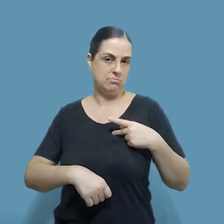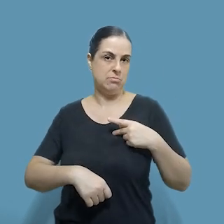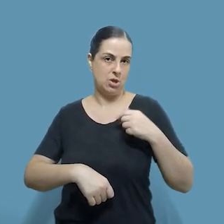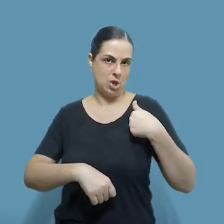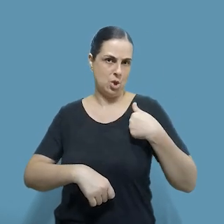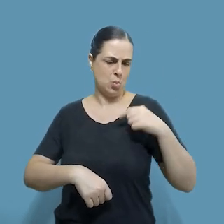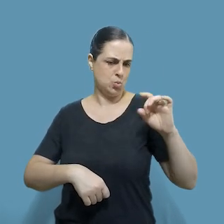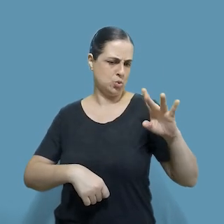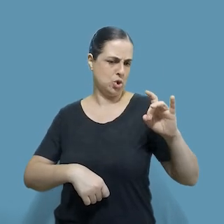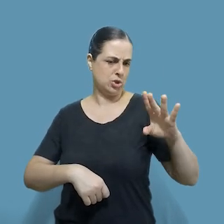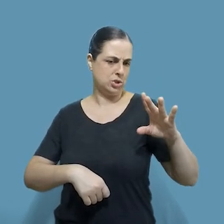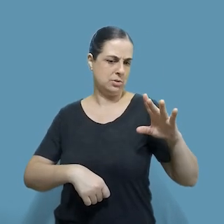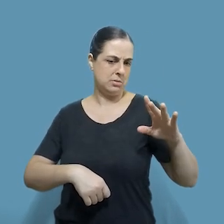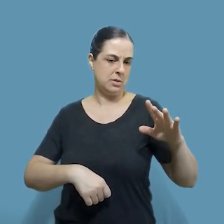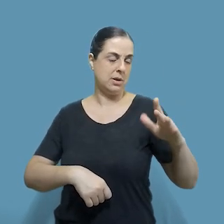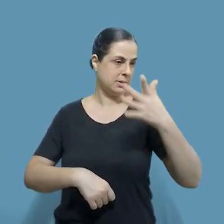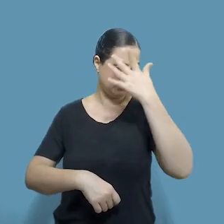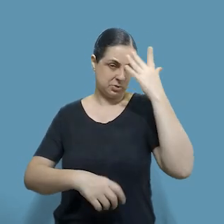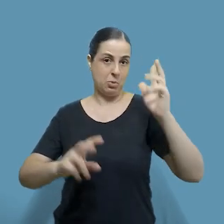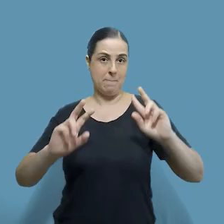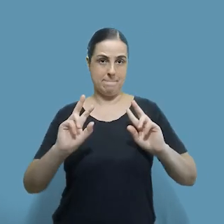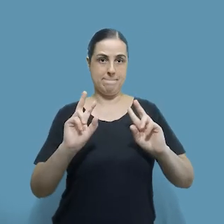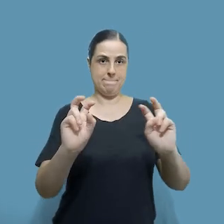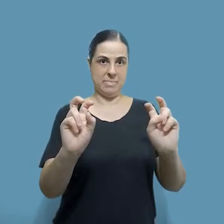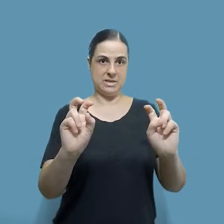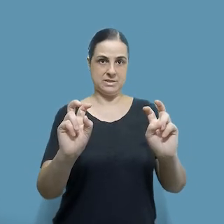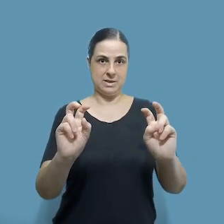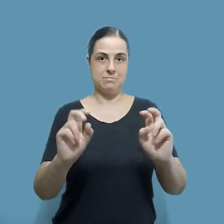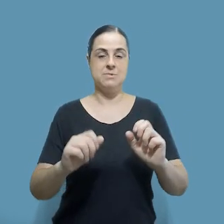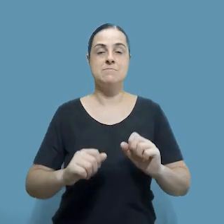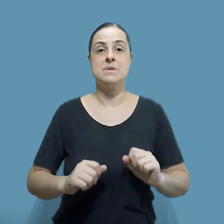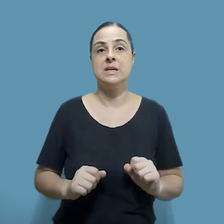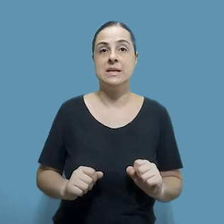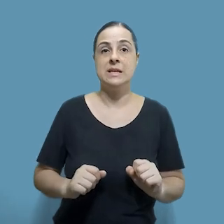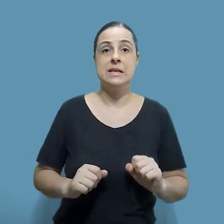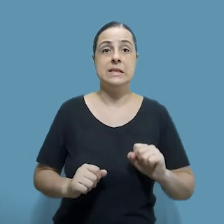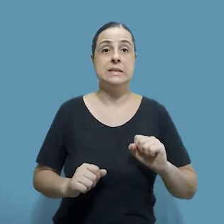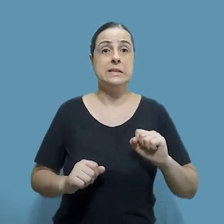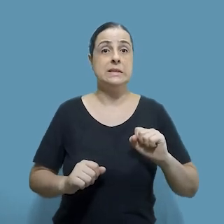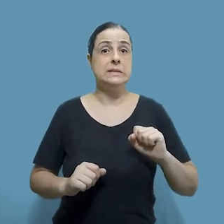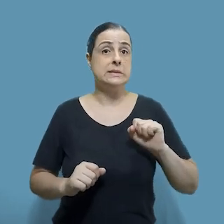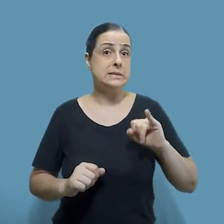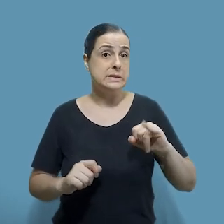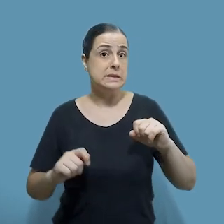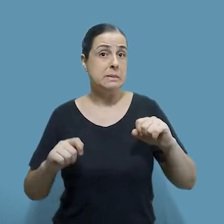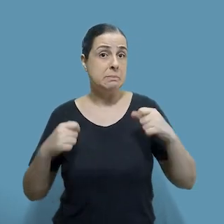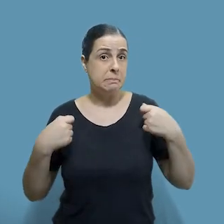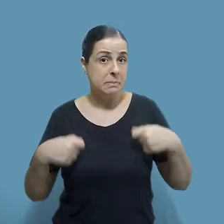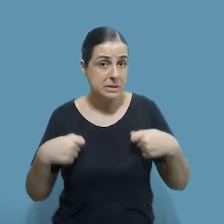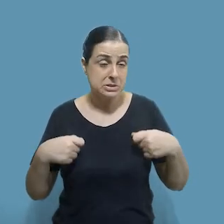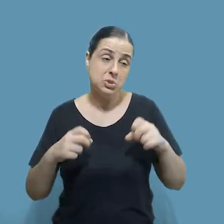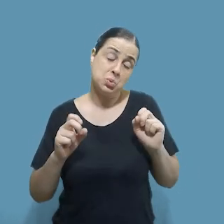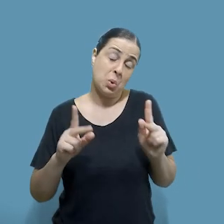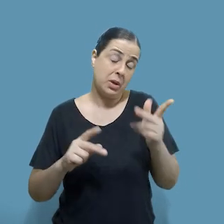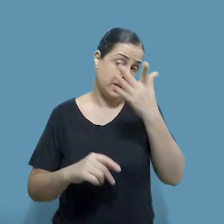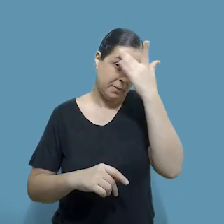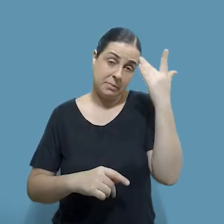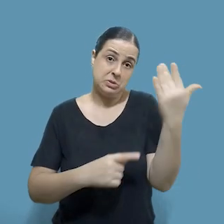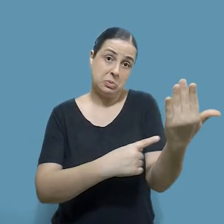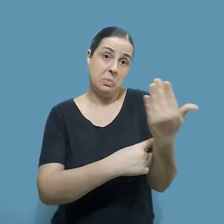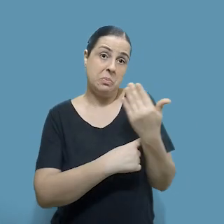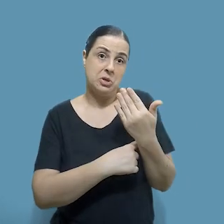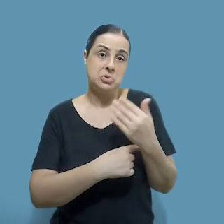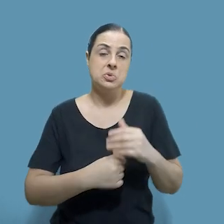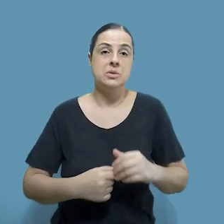com deficiência ou não, em algum momento da vida já precisa de ajuda. Muitas vezes, às vezes, né? Então, eu